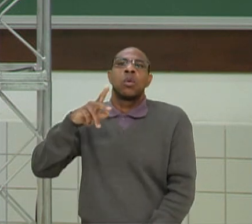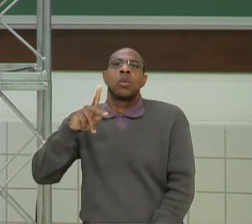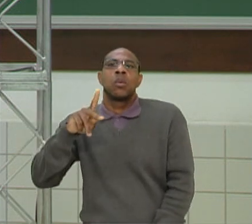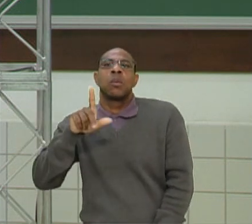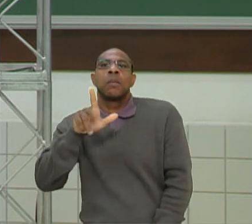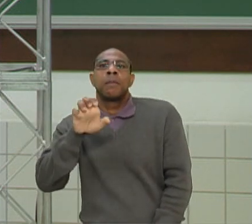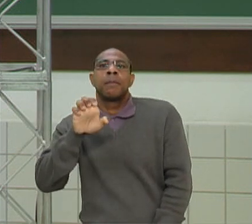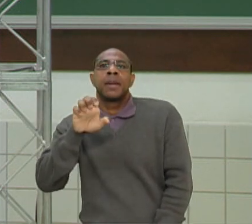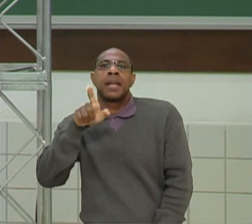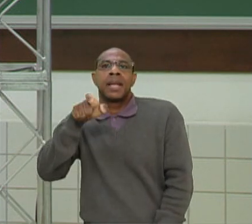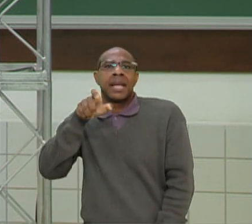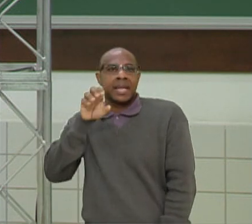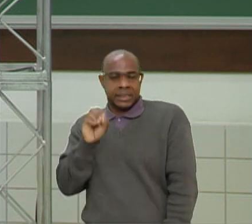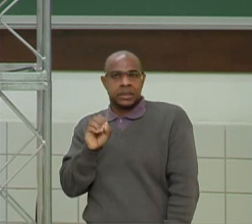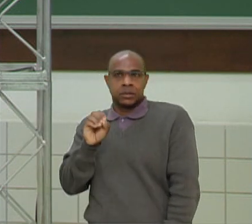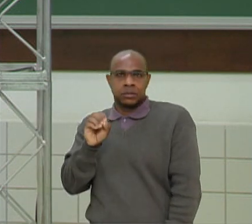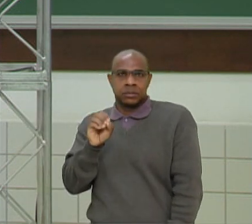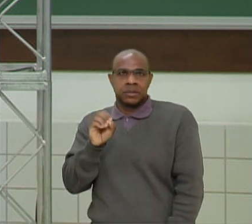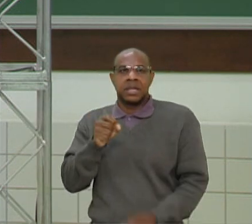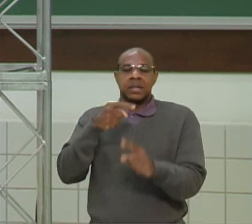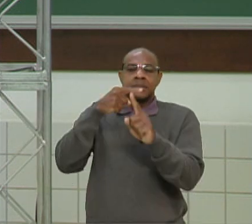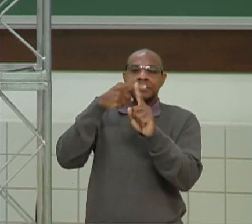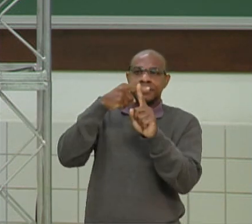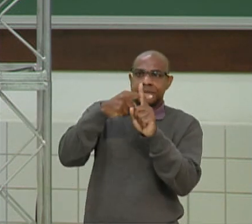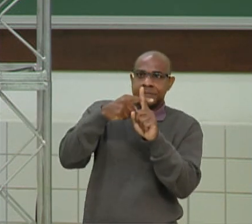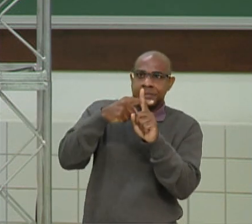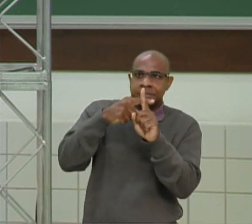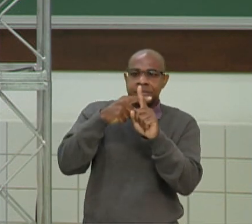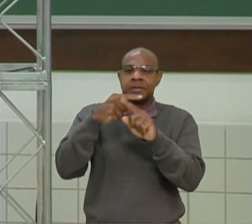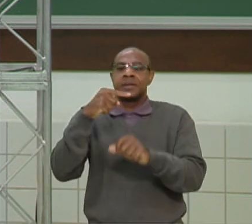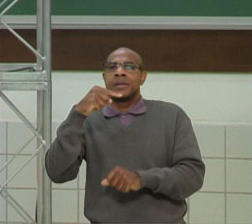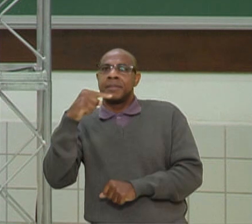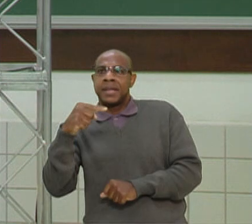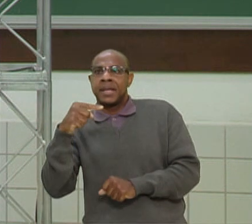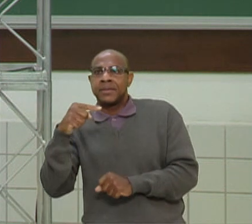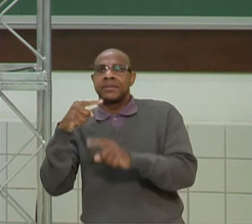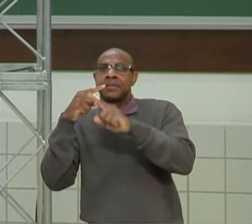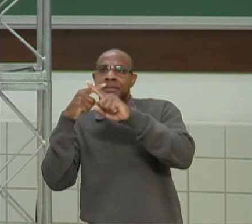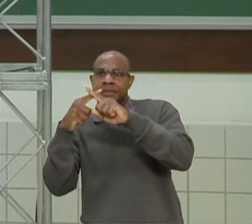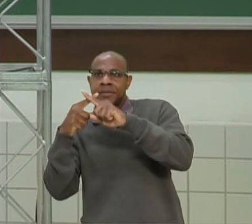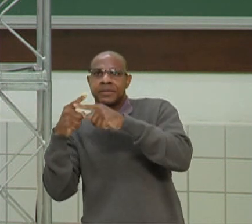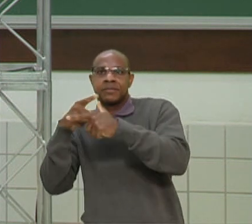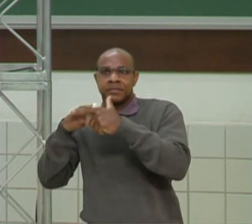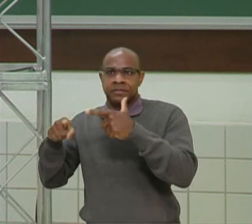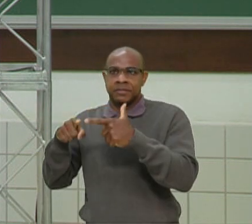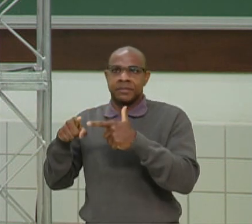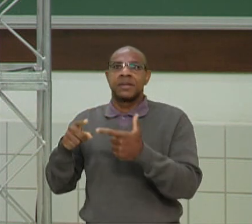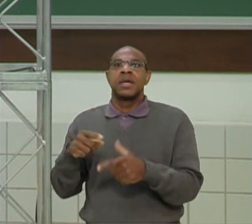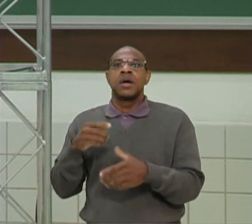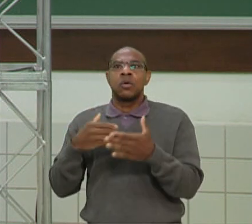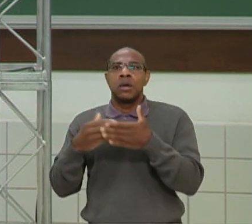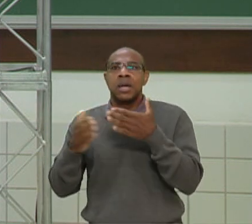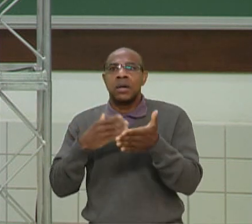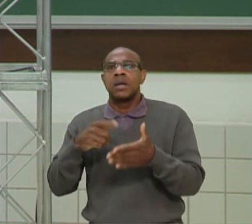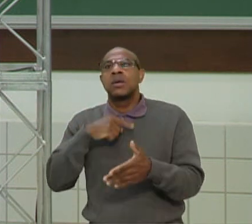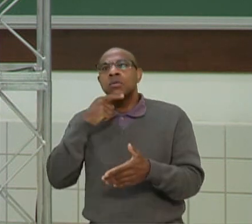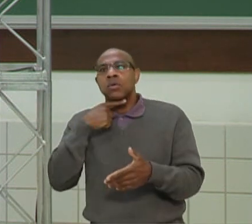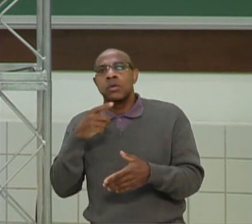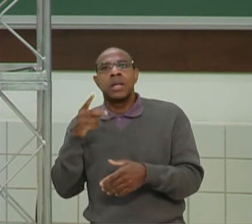divisão. Se ficar uma dúvida, assista novamente essa aula e tire todas as dúvidas. Até a próxima, pessoal!